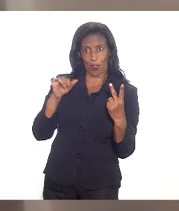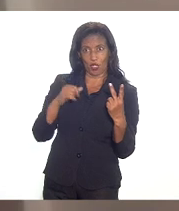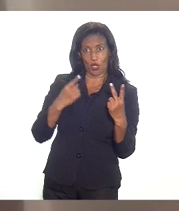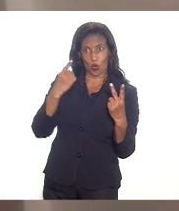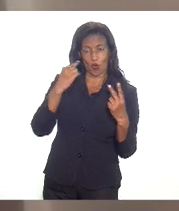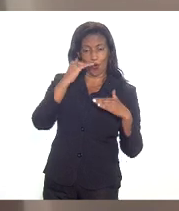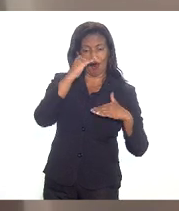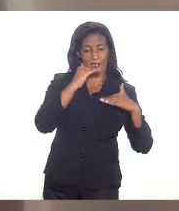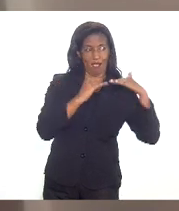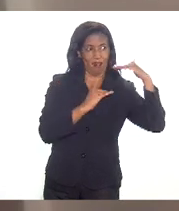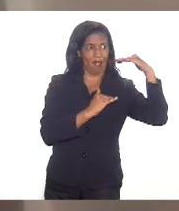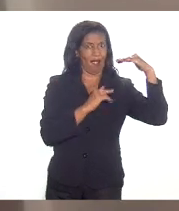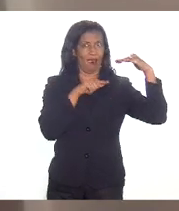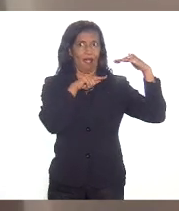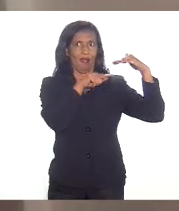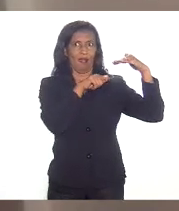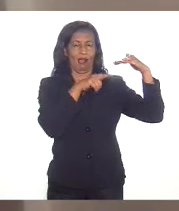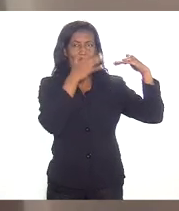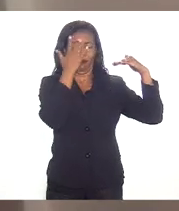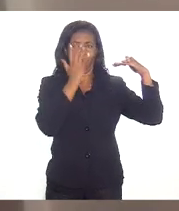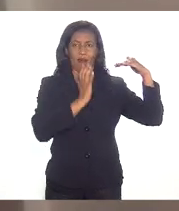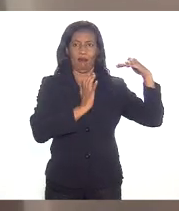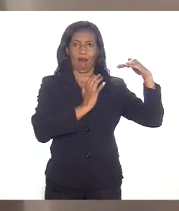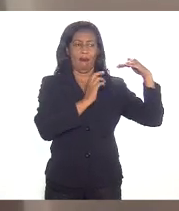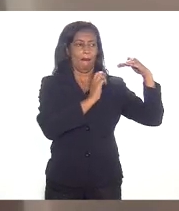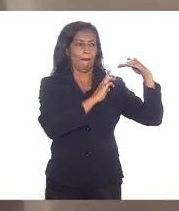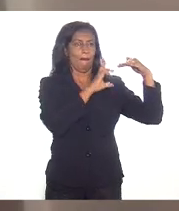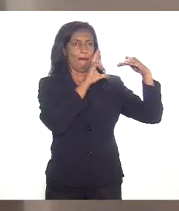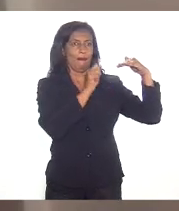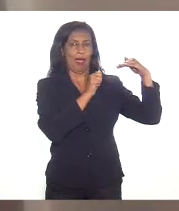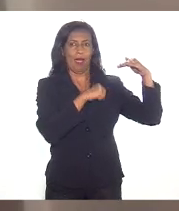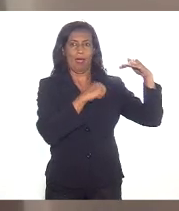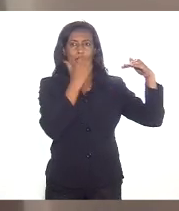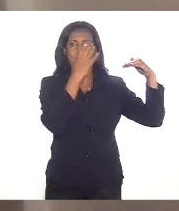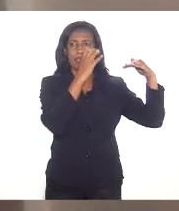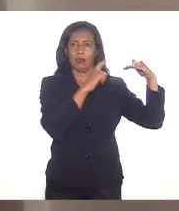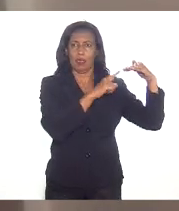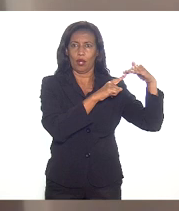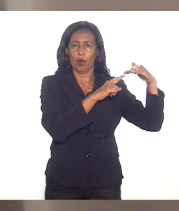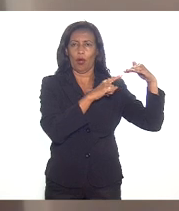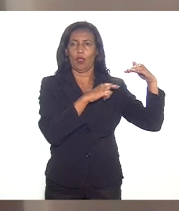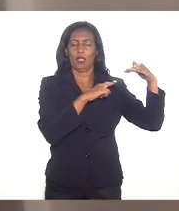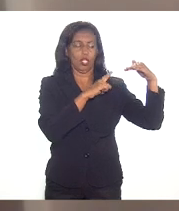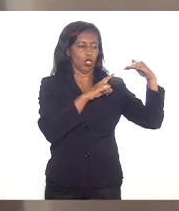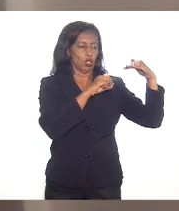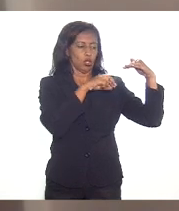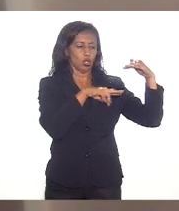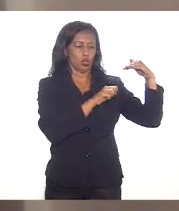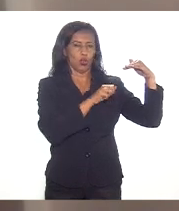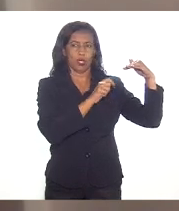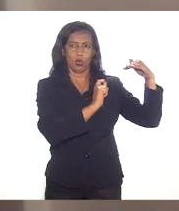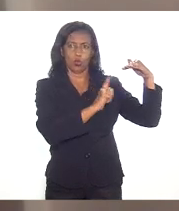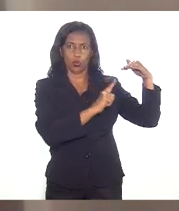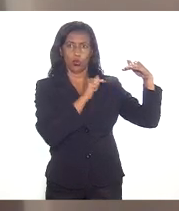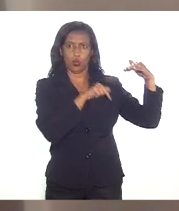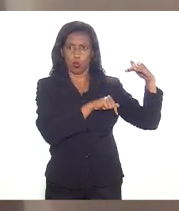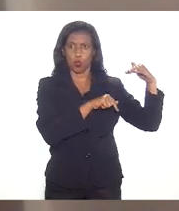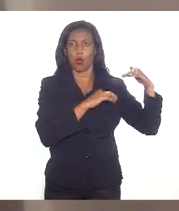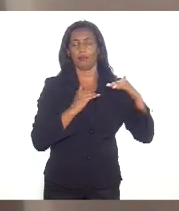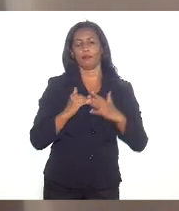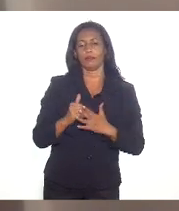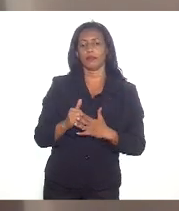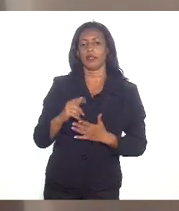alta, grande Zona Sul, Grande Tijuca, Barra e Niterói, e as demais regiões, com a grande maioria da